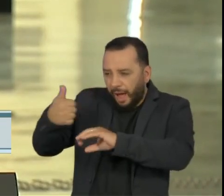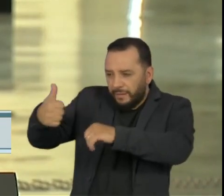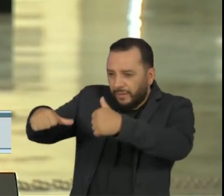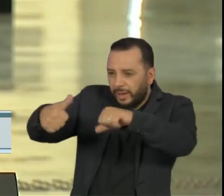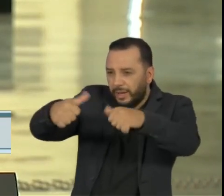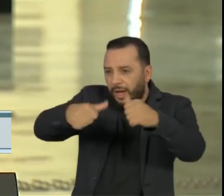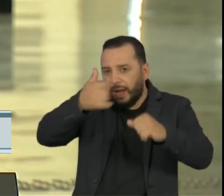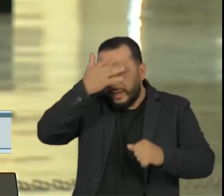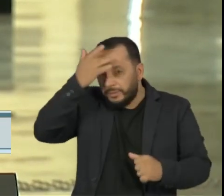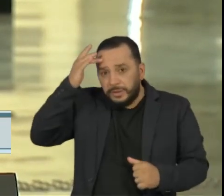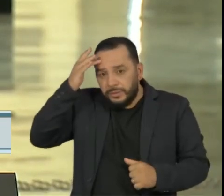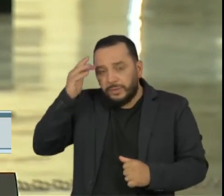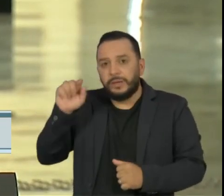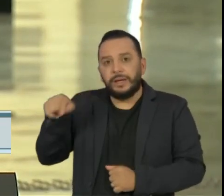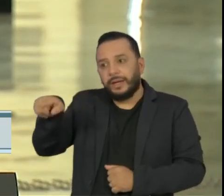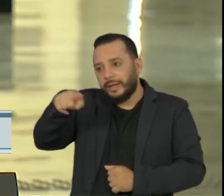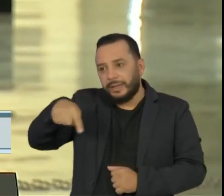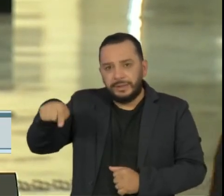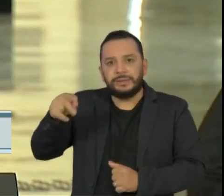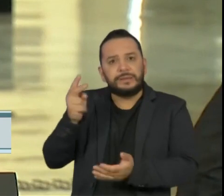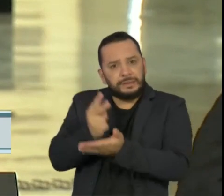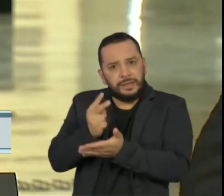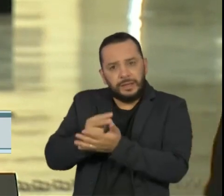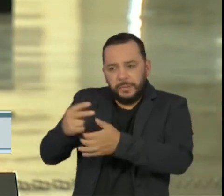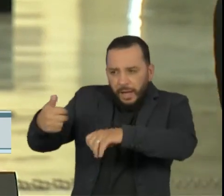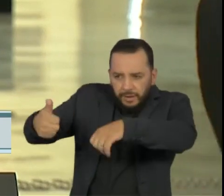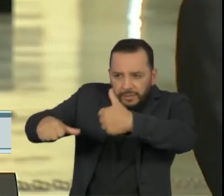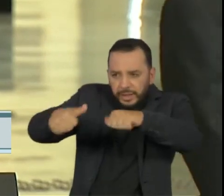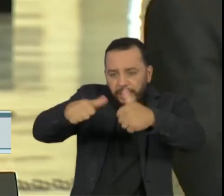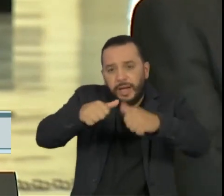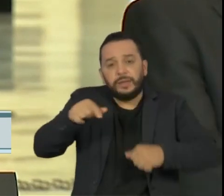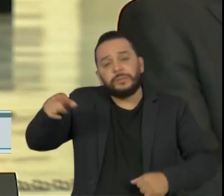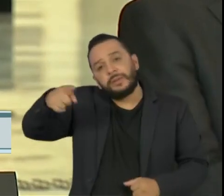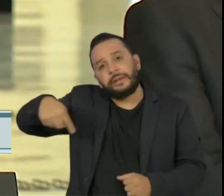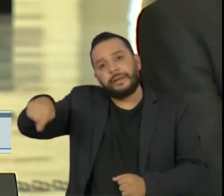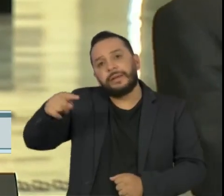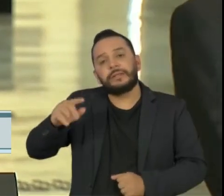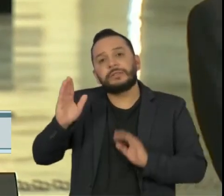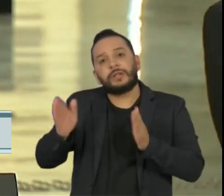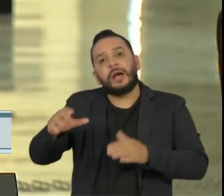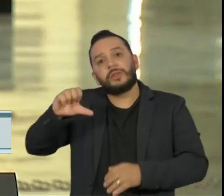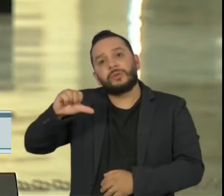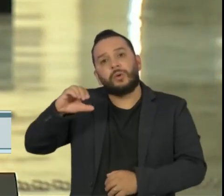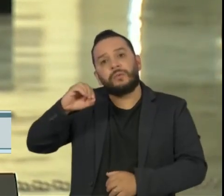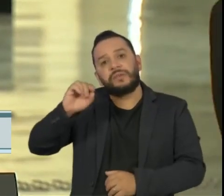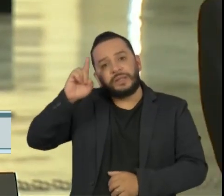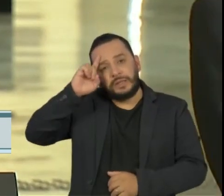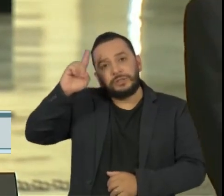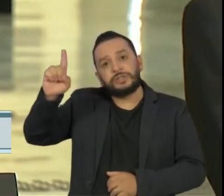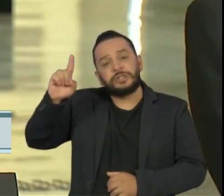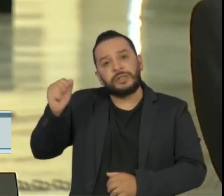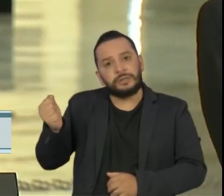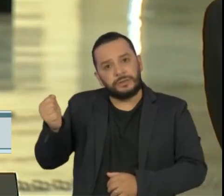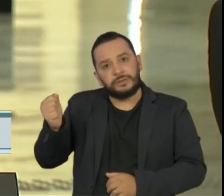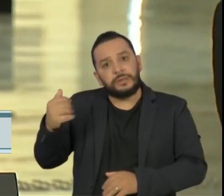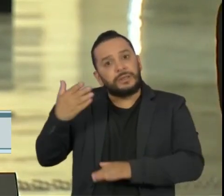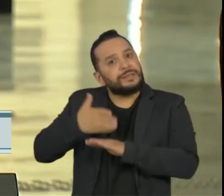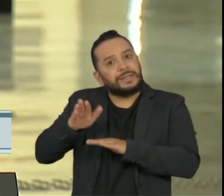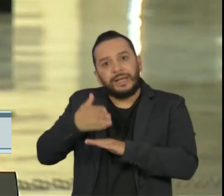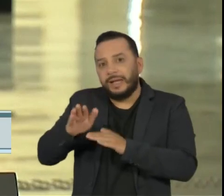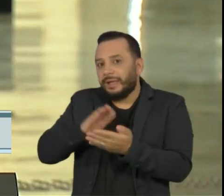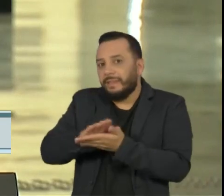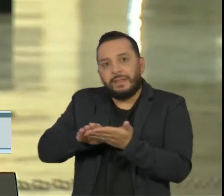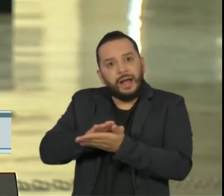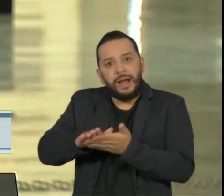atletas. Então, esses atletas precisam ser avaliados, porque eles estão há cerca de 90 dias sem realizar